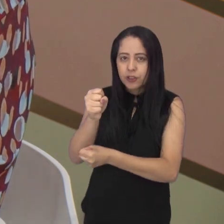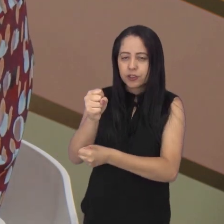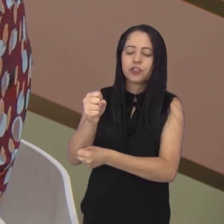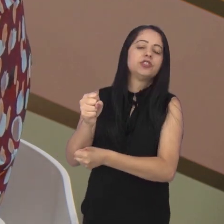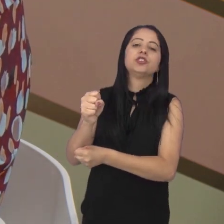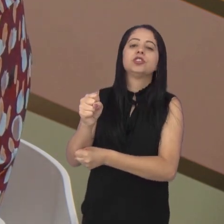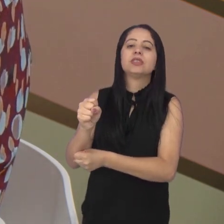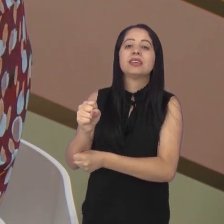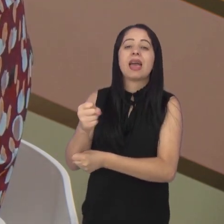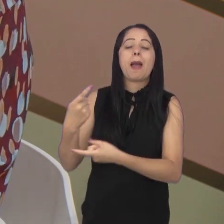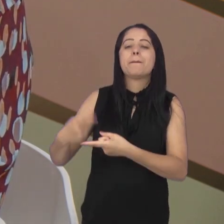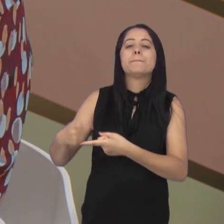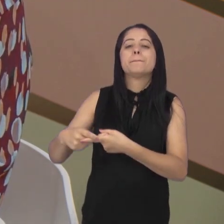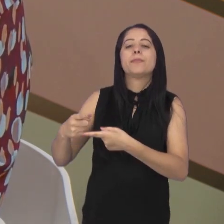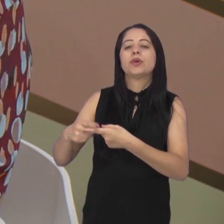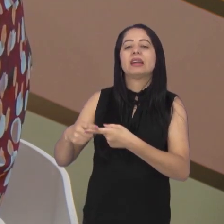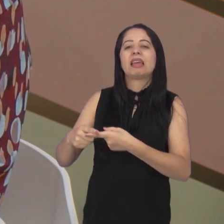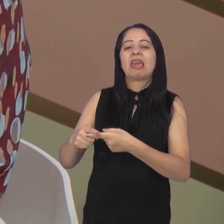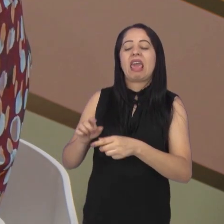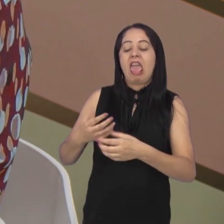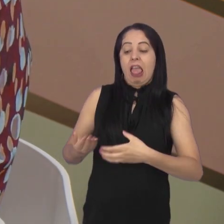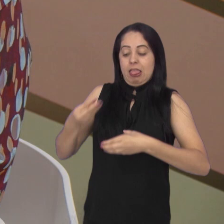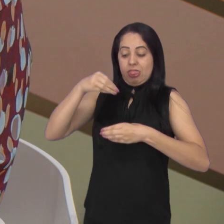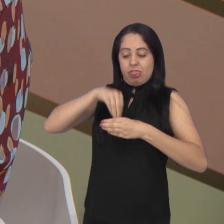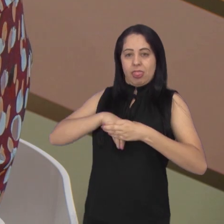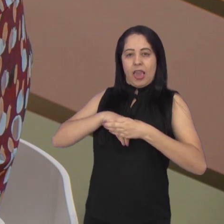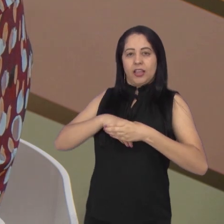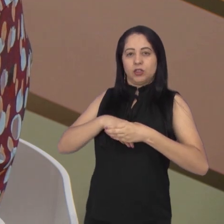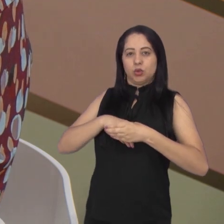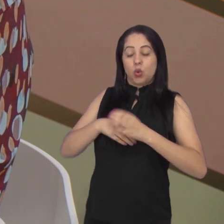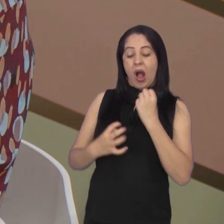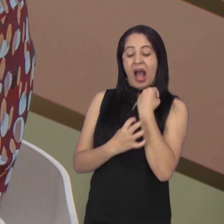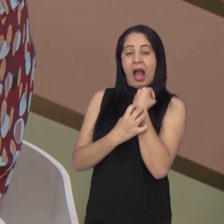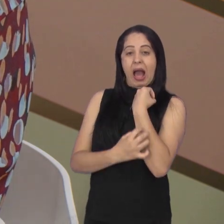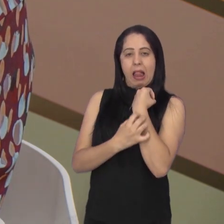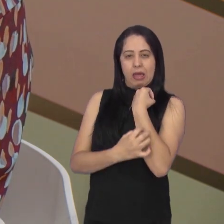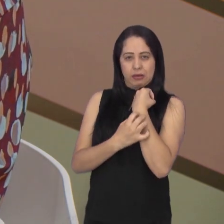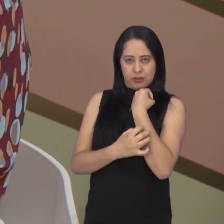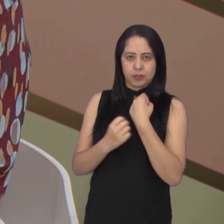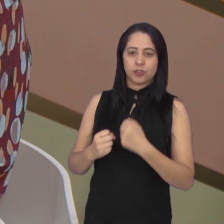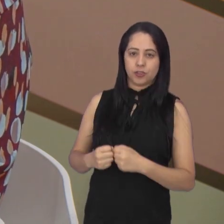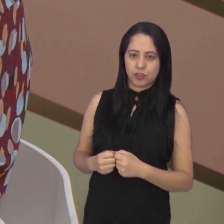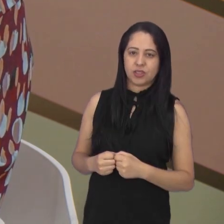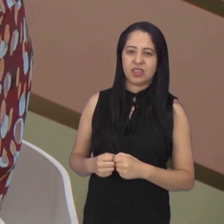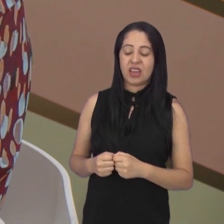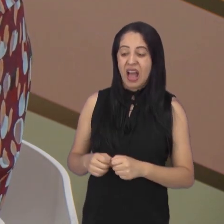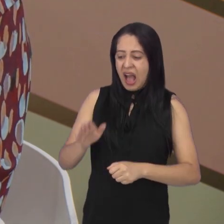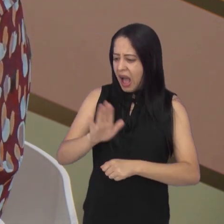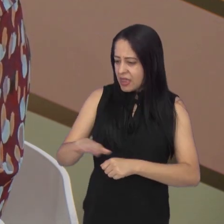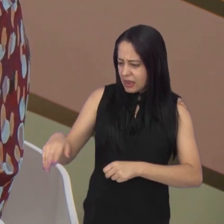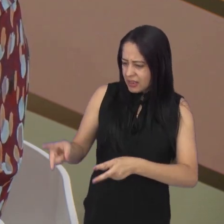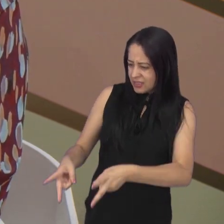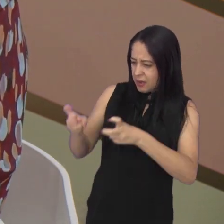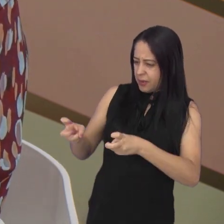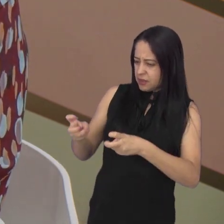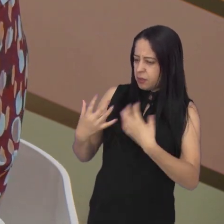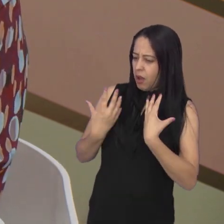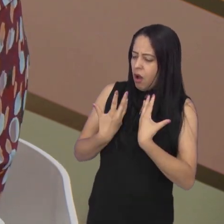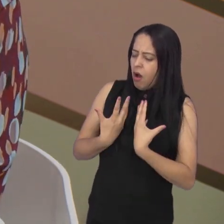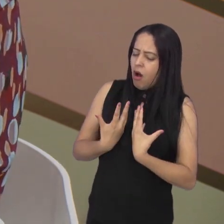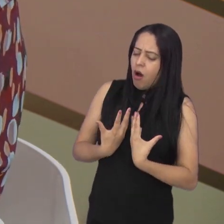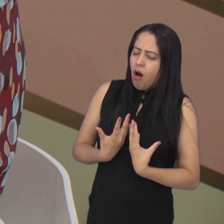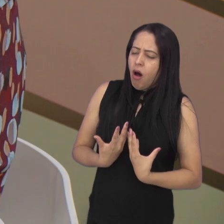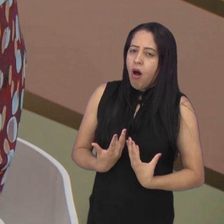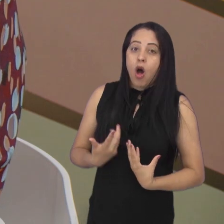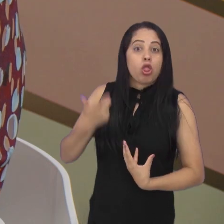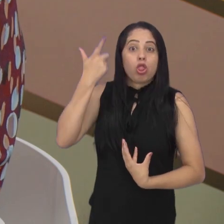processo alérgico ou processos infecciosos, ele vai ter ali um cansaço extremo. A gente fala que ele fica dispneico, que é com uma